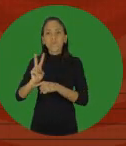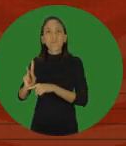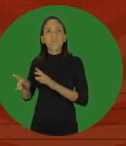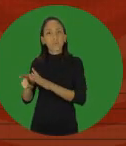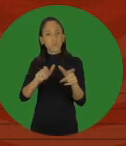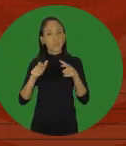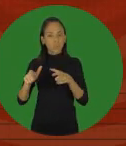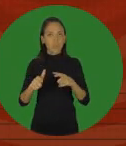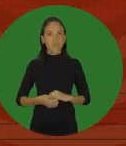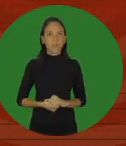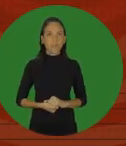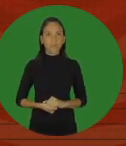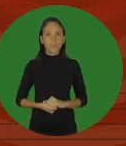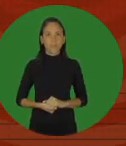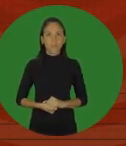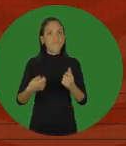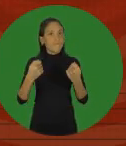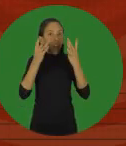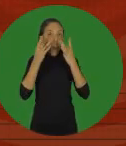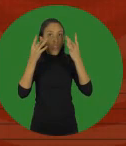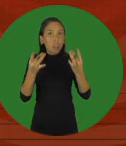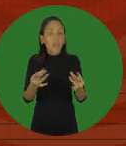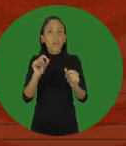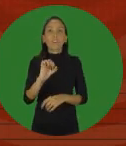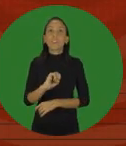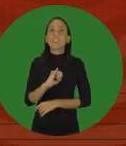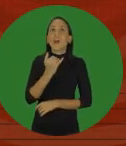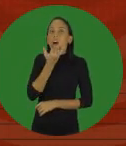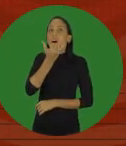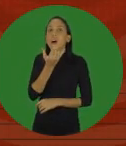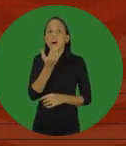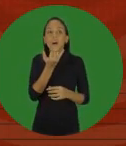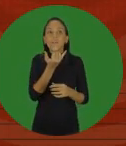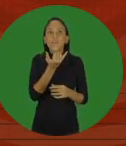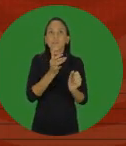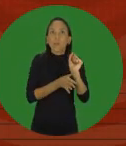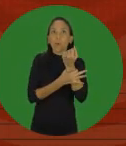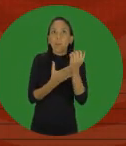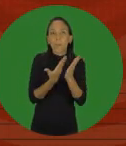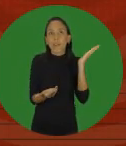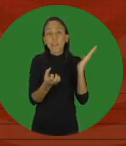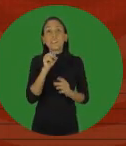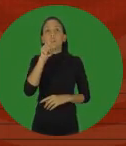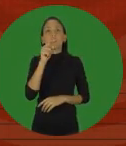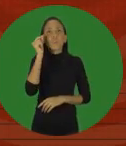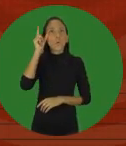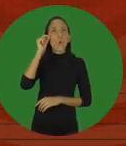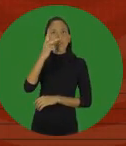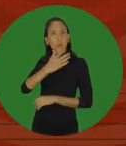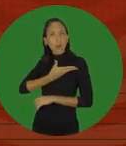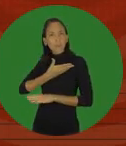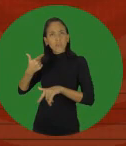do ambiente. Esteja atento aos incidentes de segurança. Se você souber que algum colega de